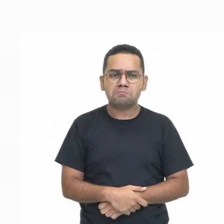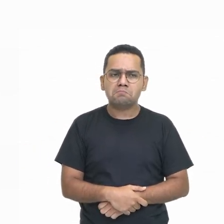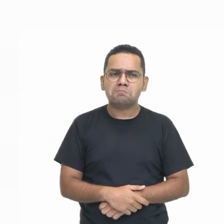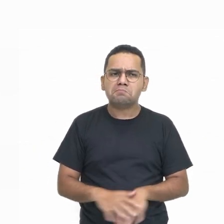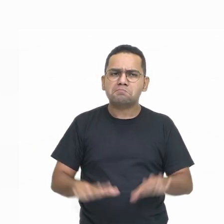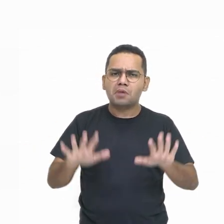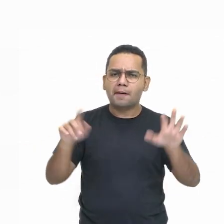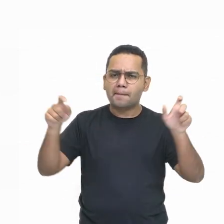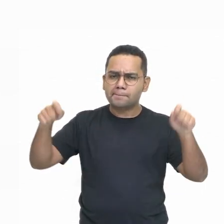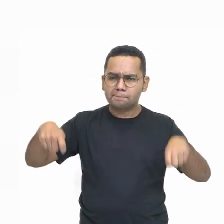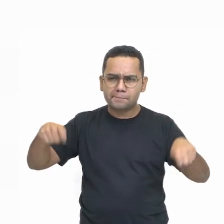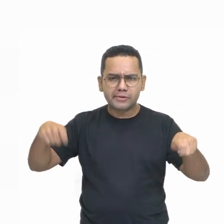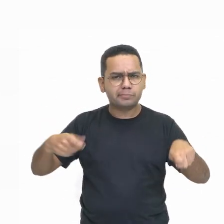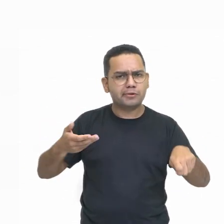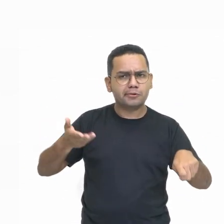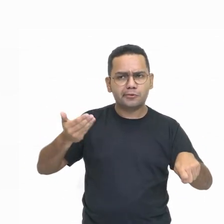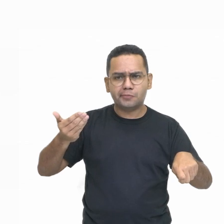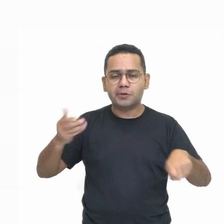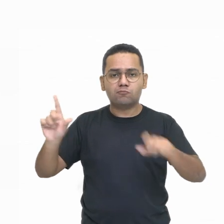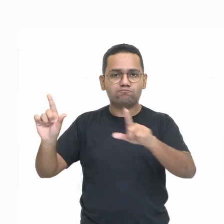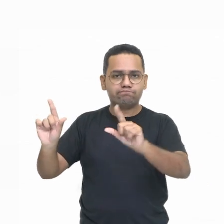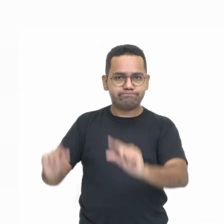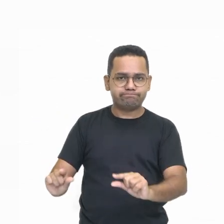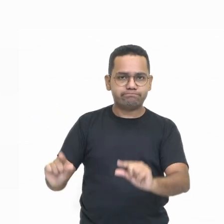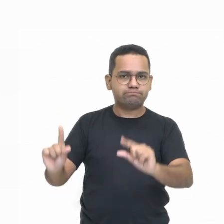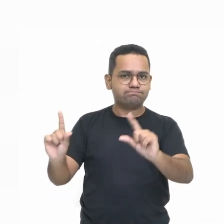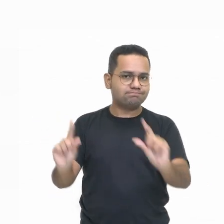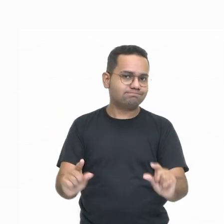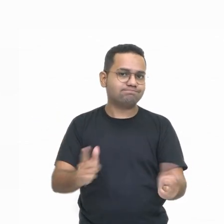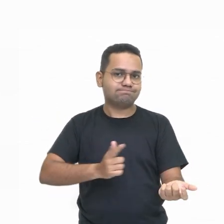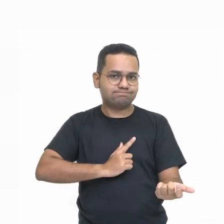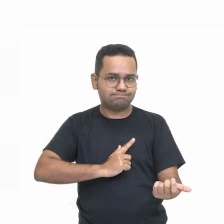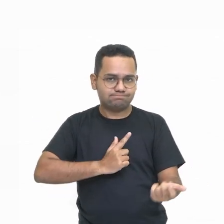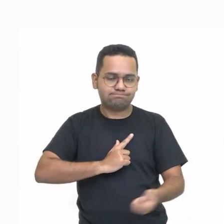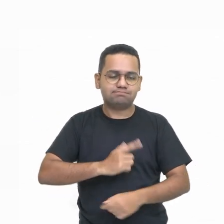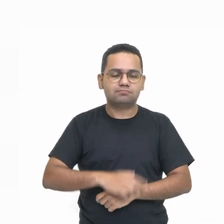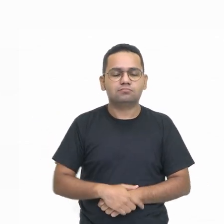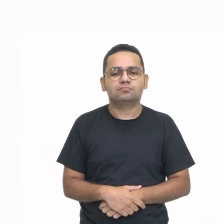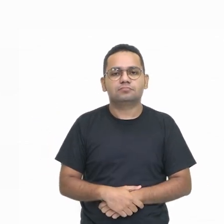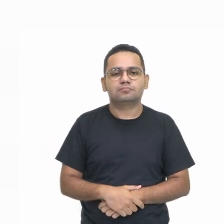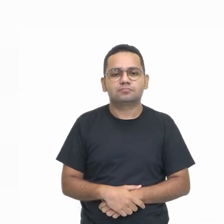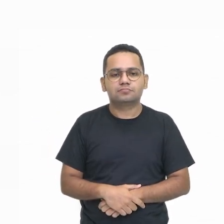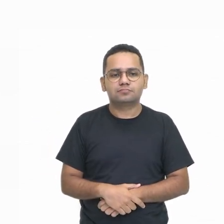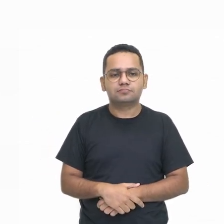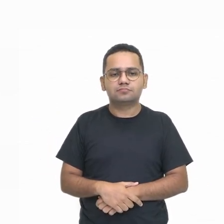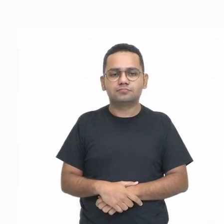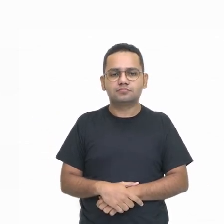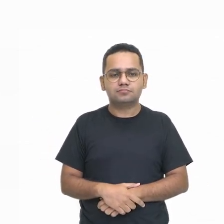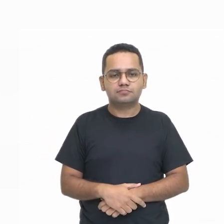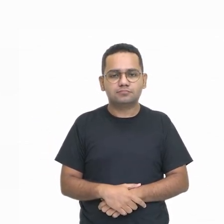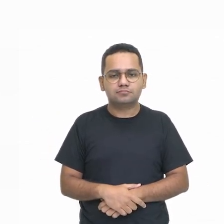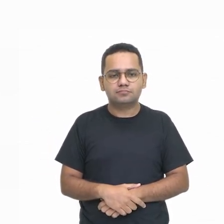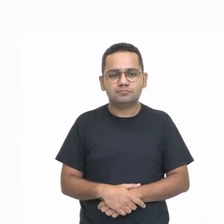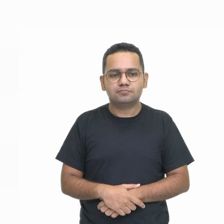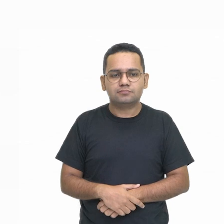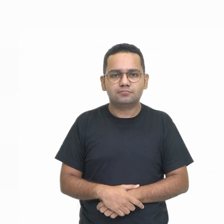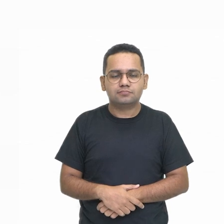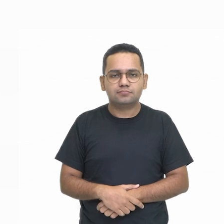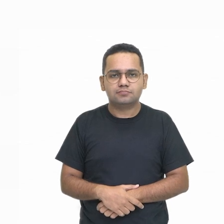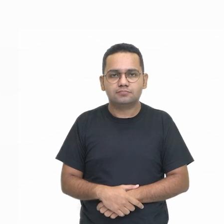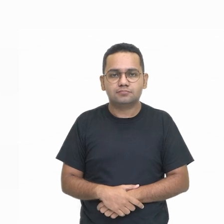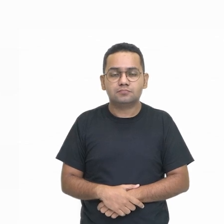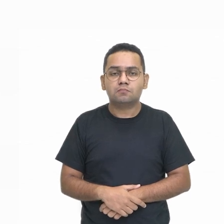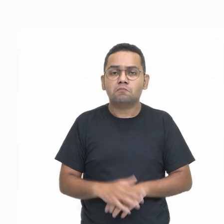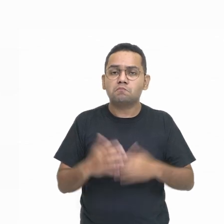estava ali disponível foi diminuindo. Dessa maneira, por não ter mais